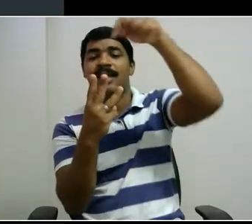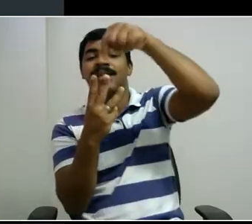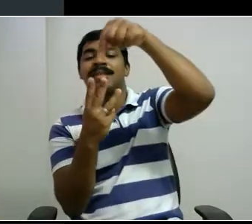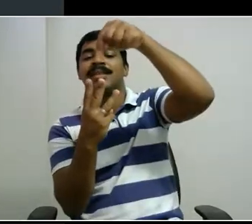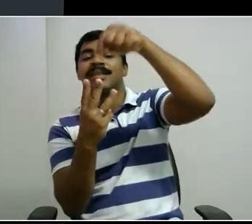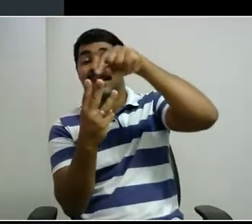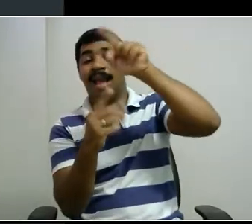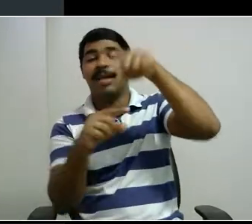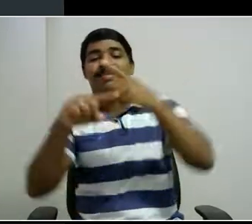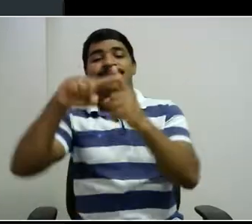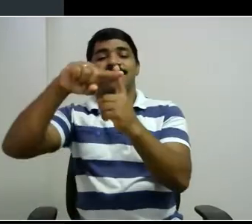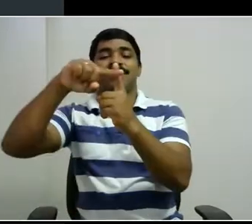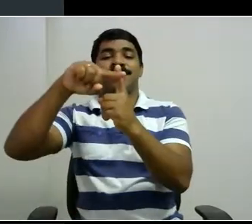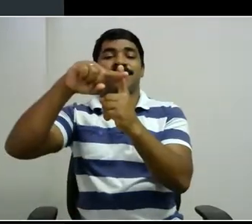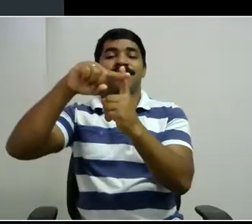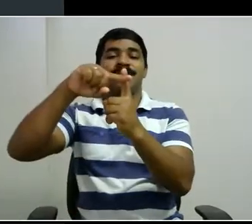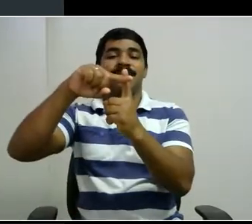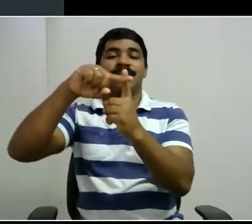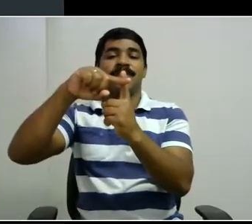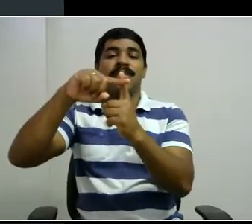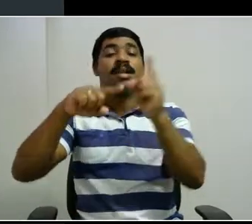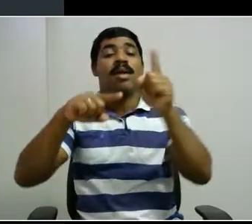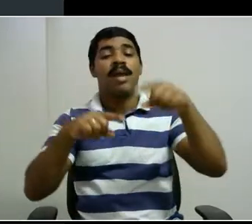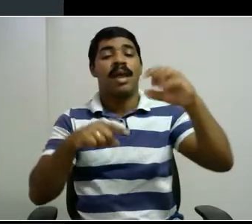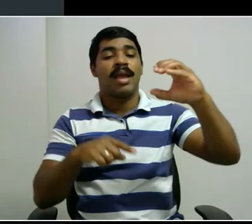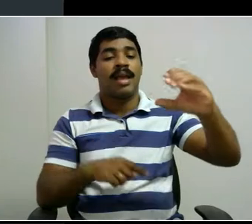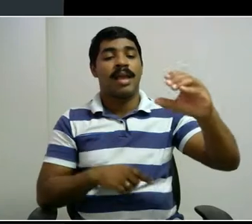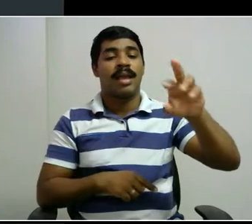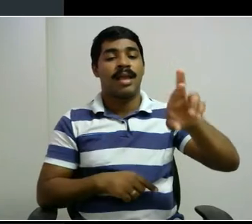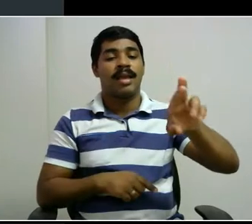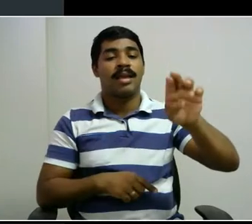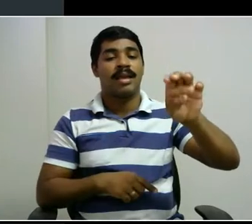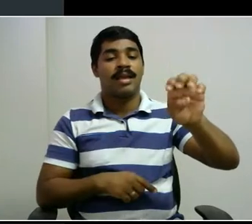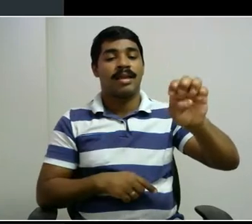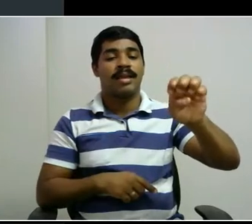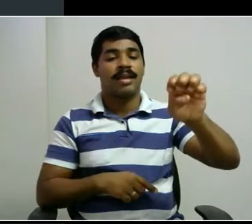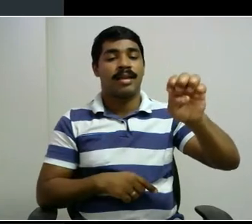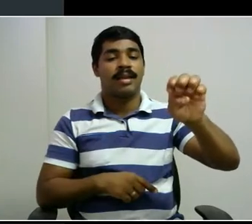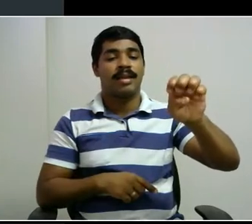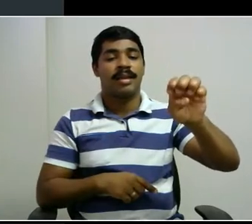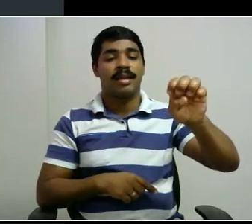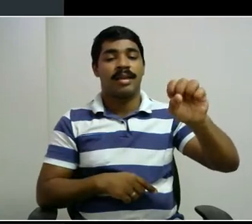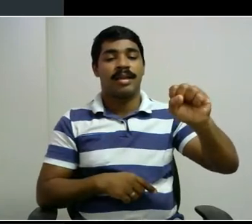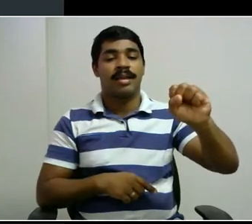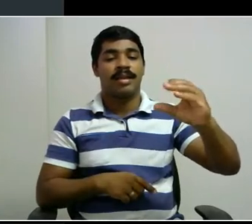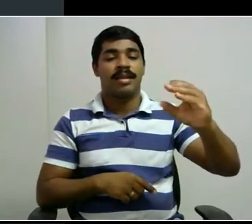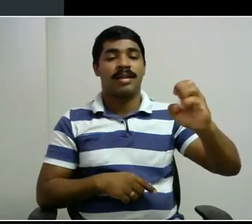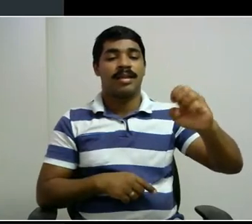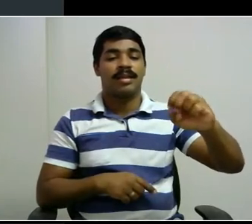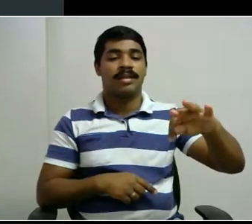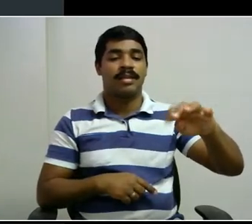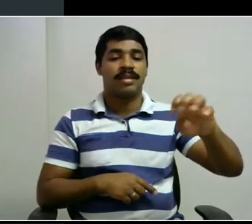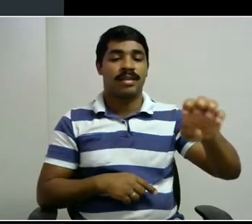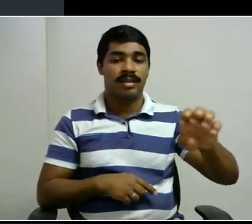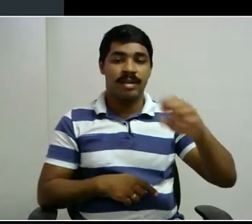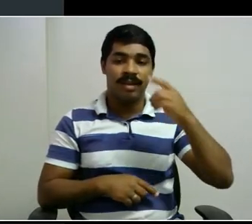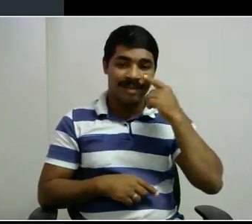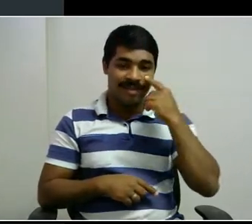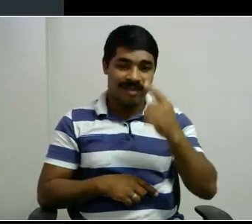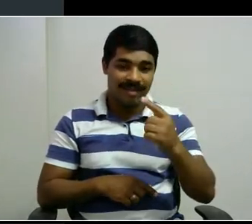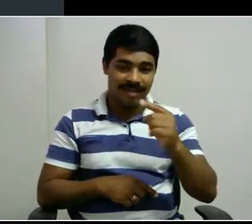função ela é crescente. Se ela é crescente, então ela está nesse sentido aqui, ó. Tá? Ou seja, o meu sinal